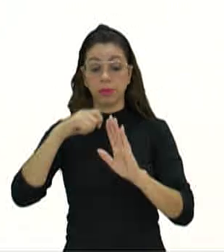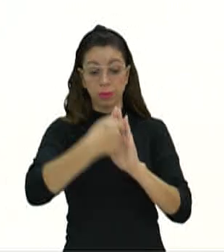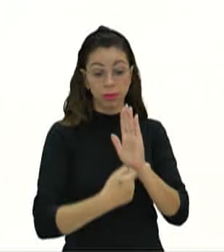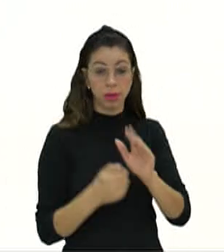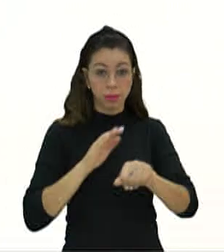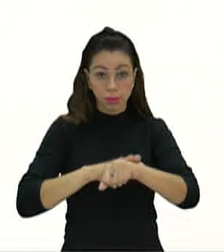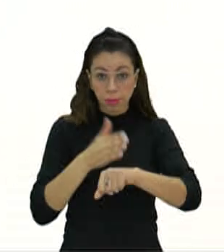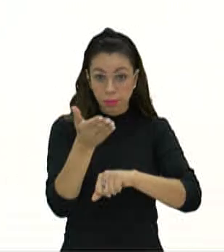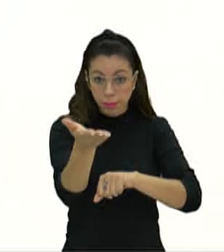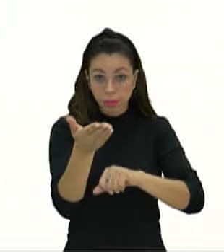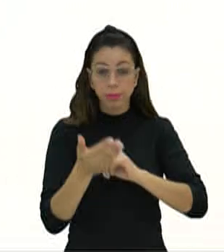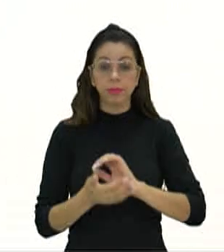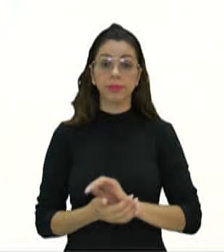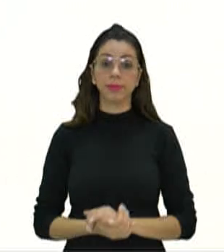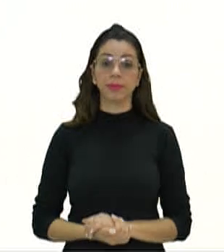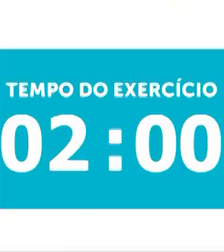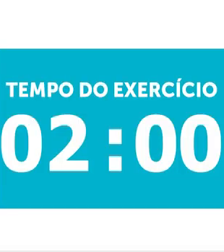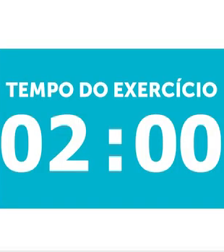tempinho.